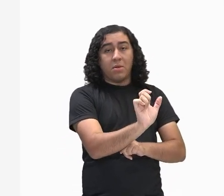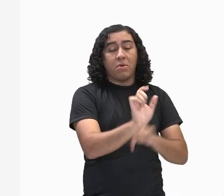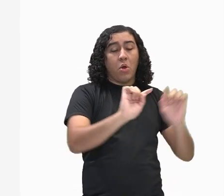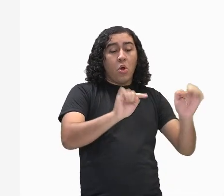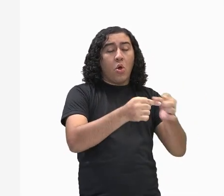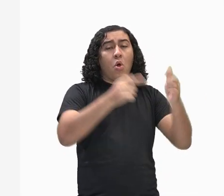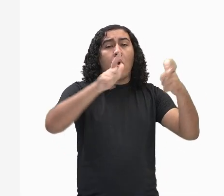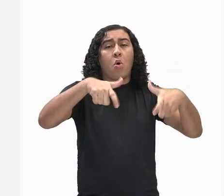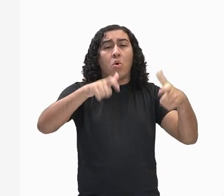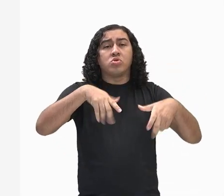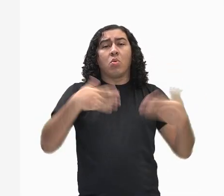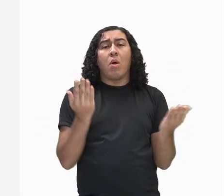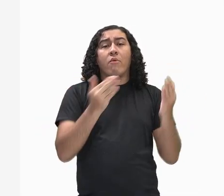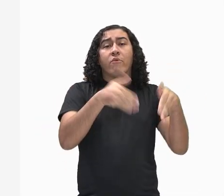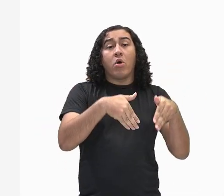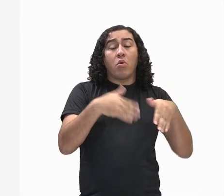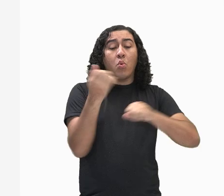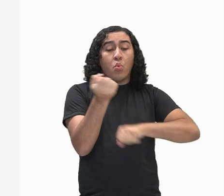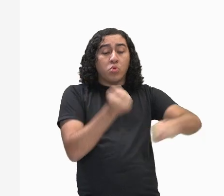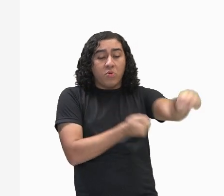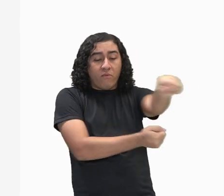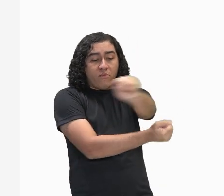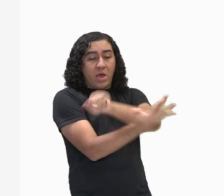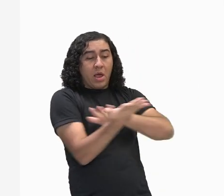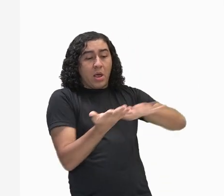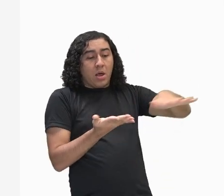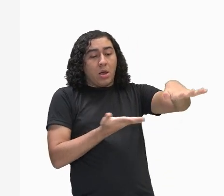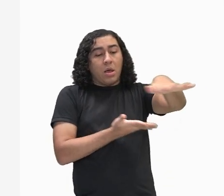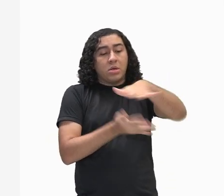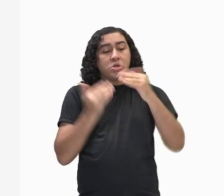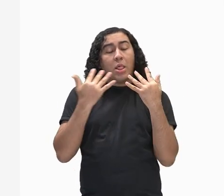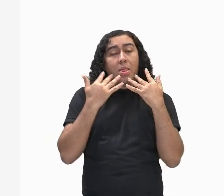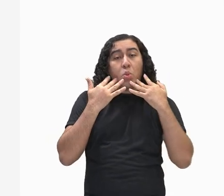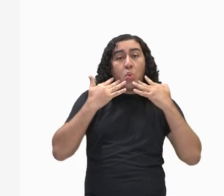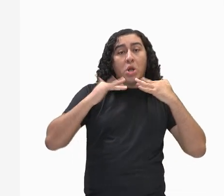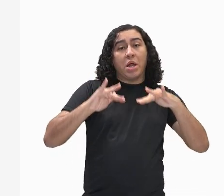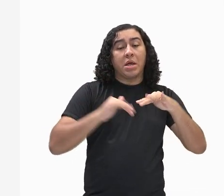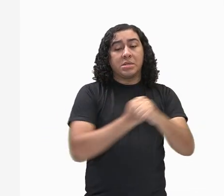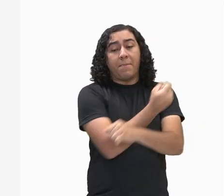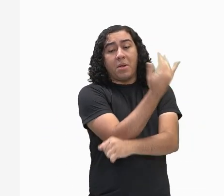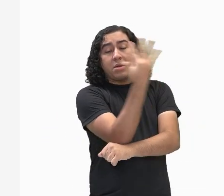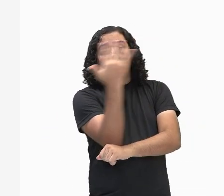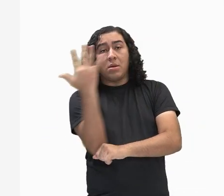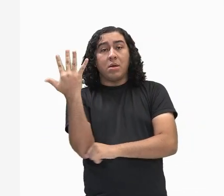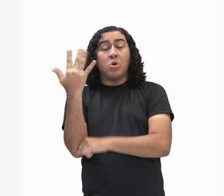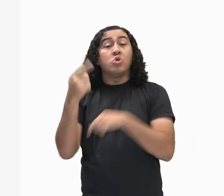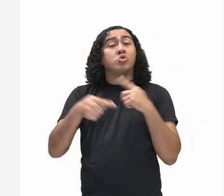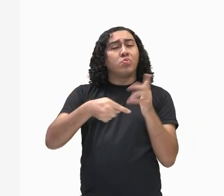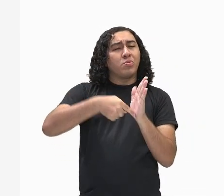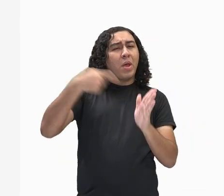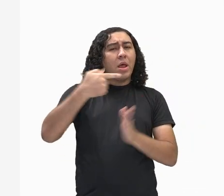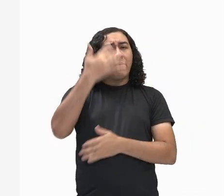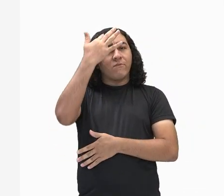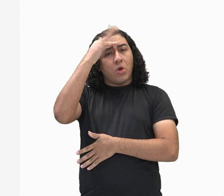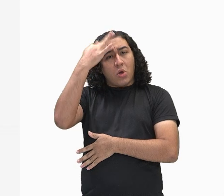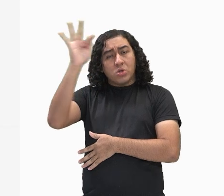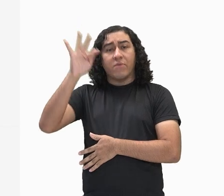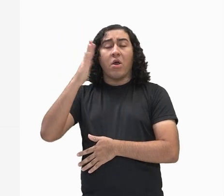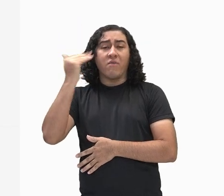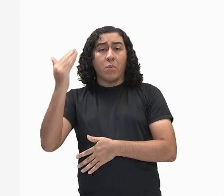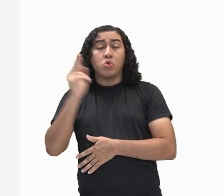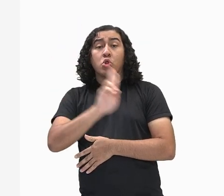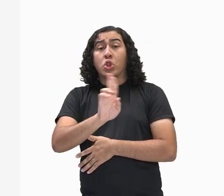centrada onde? No universo, centrado na natureza. Os primeiros filósofos, por exemplo, eram conhecidos